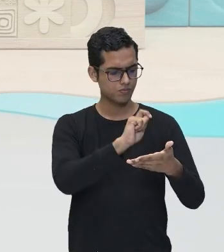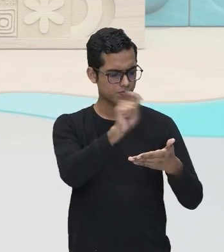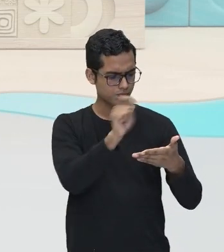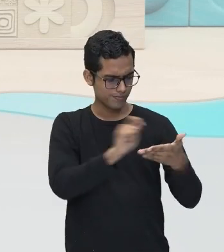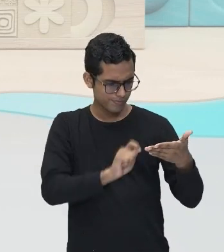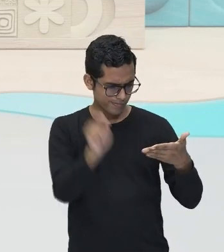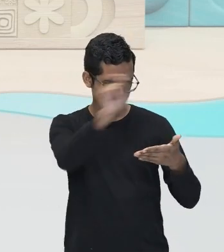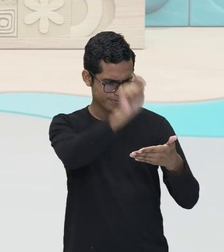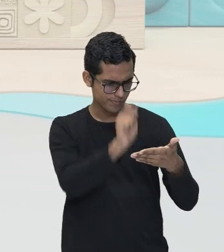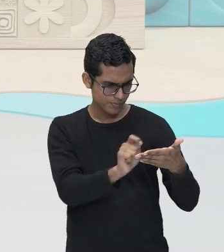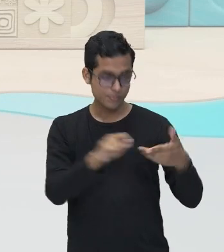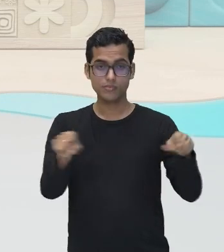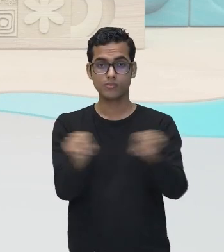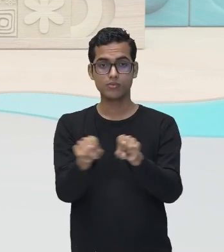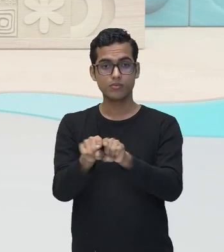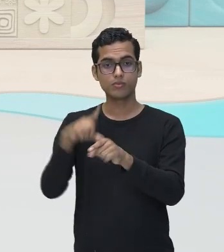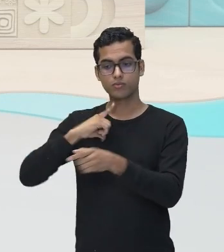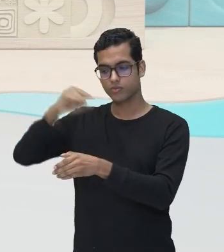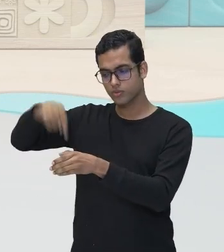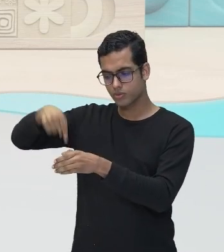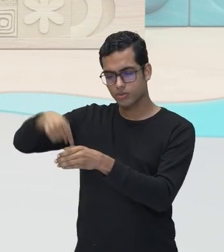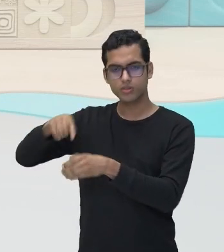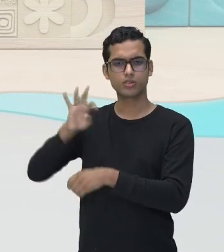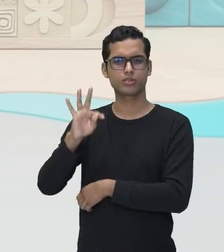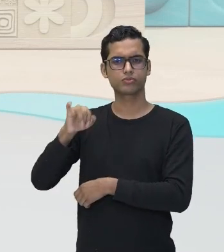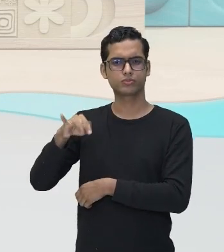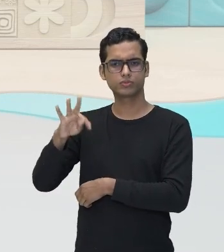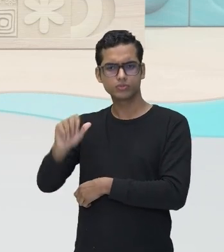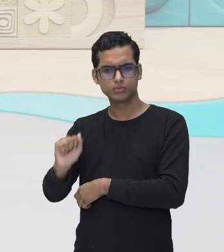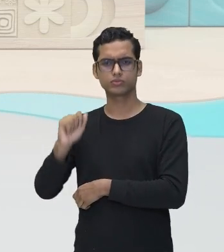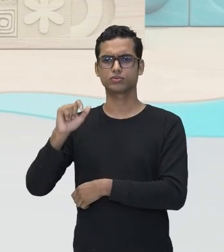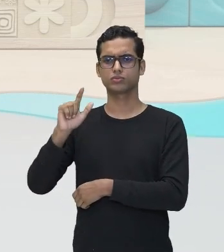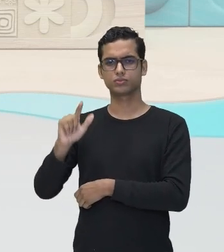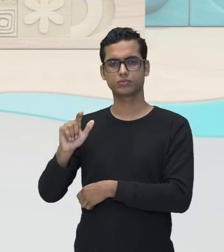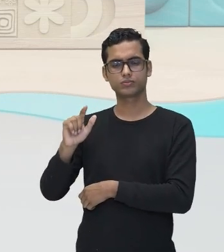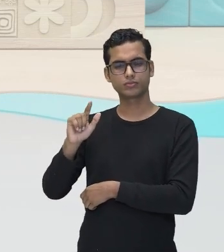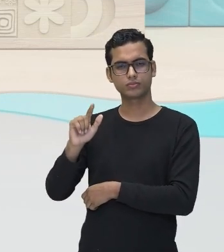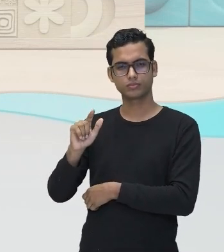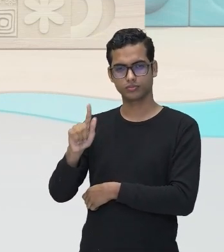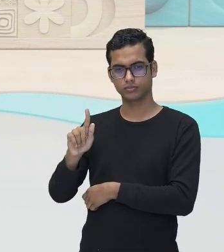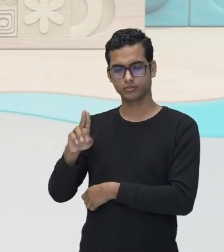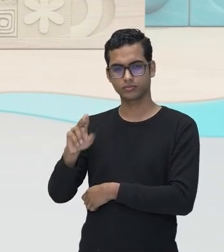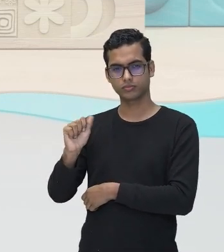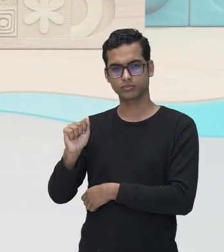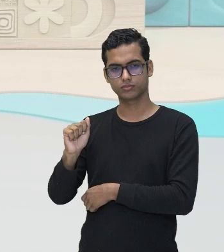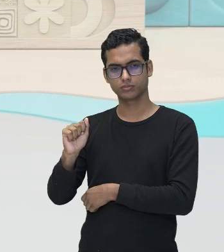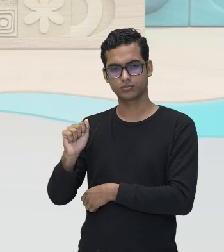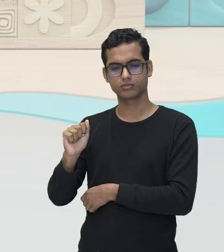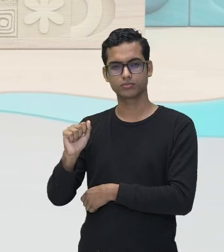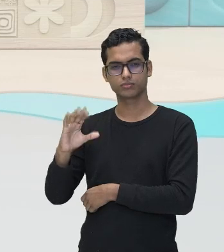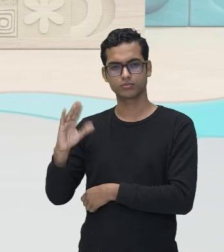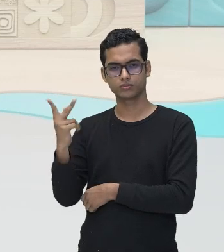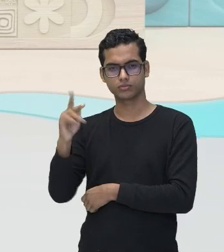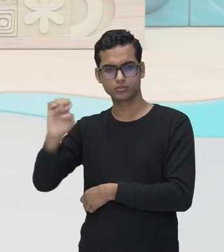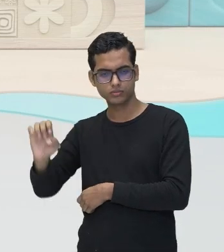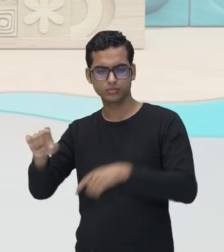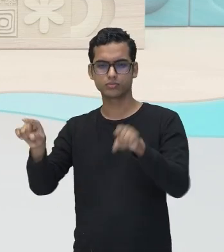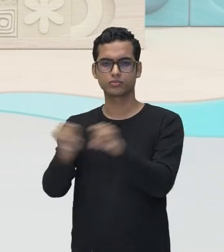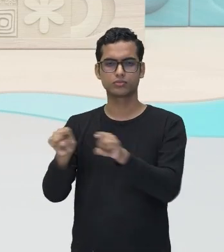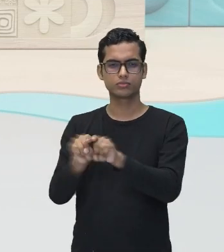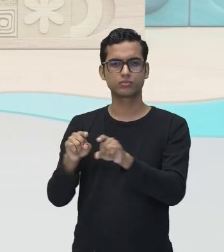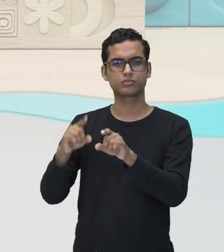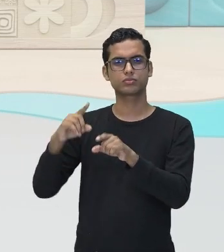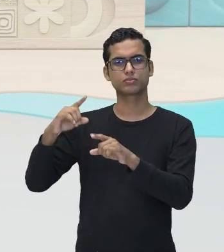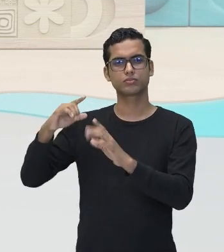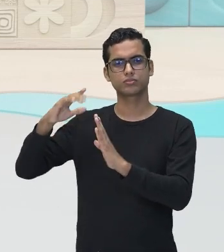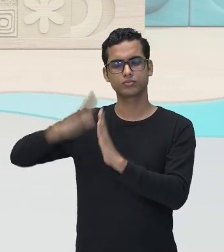usar tinta guache, tinta acrílica e pintura a óleo, dependendo da sua textura